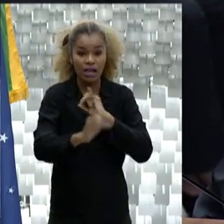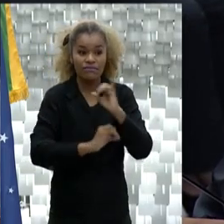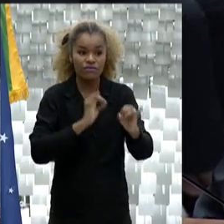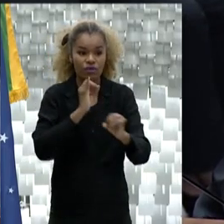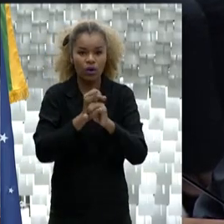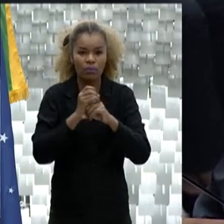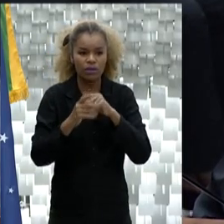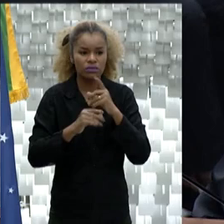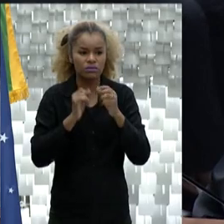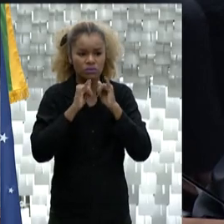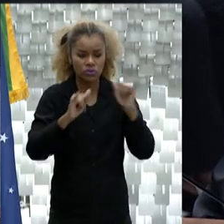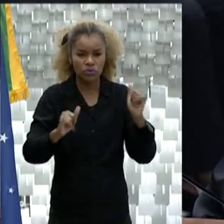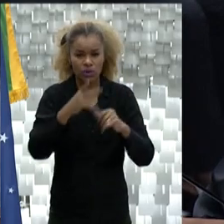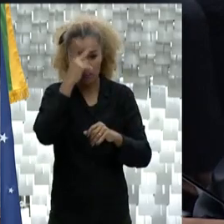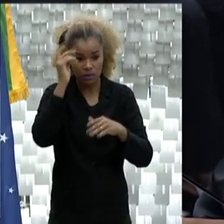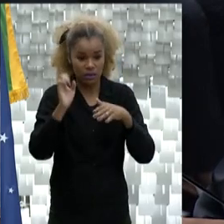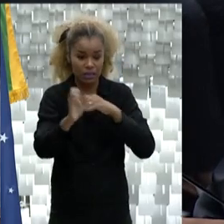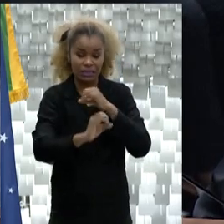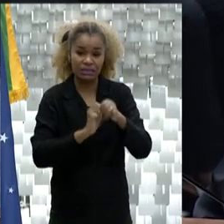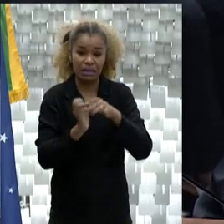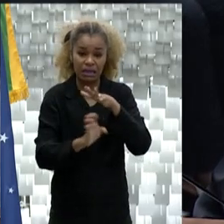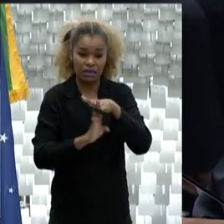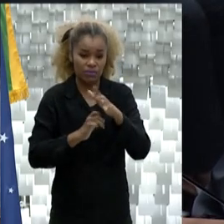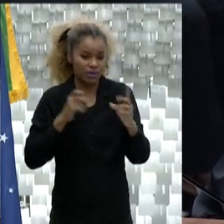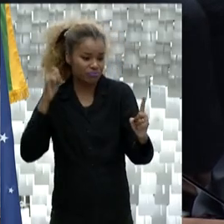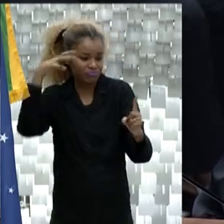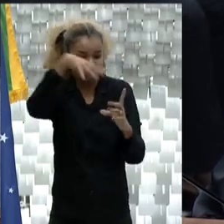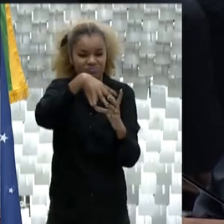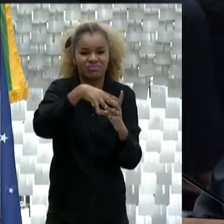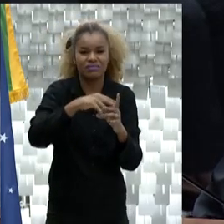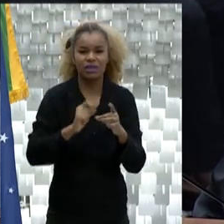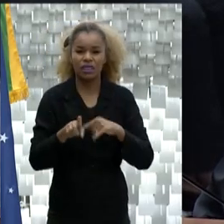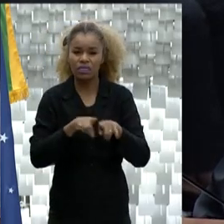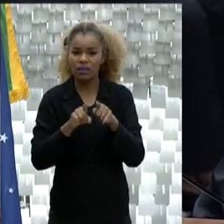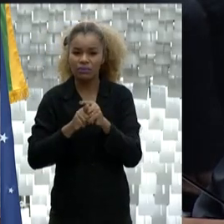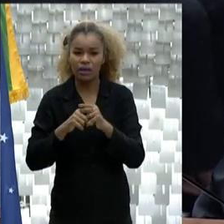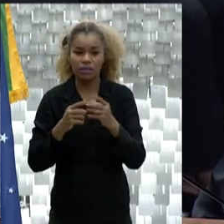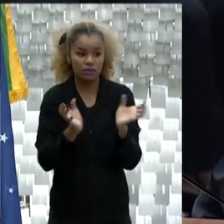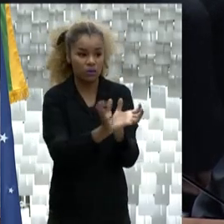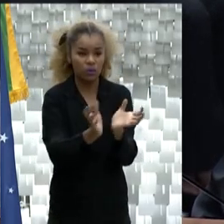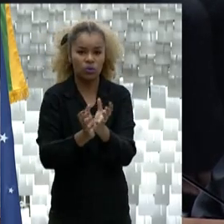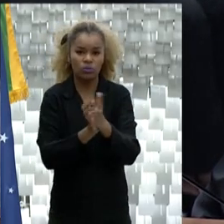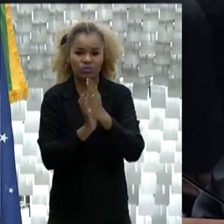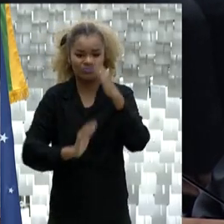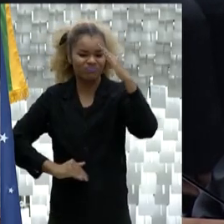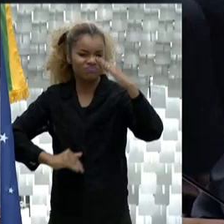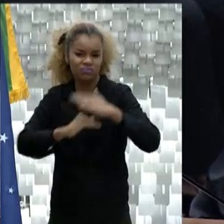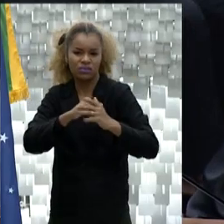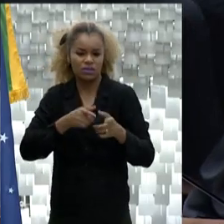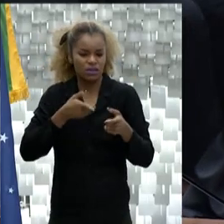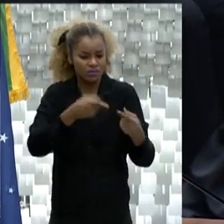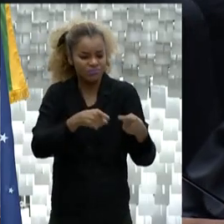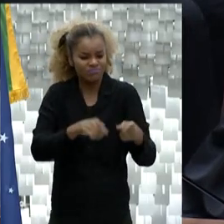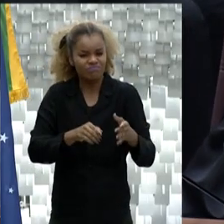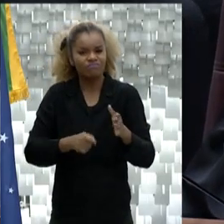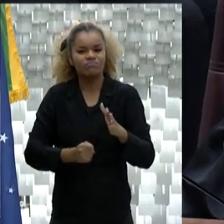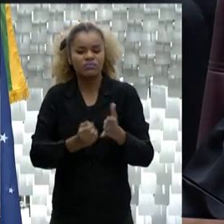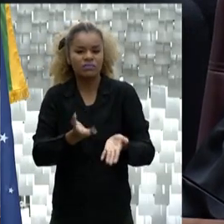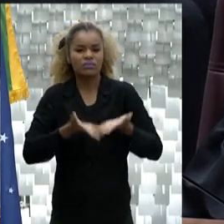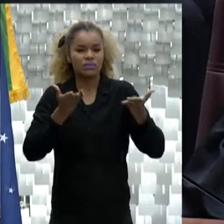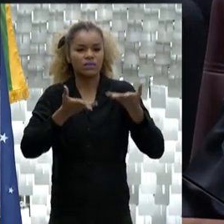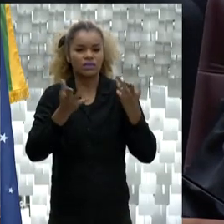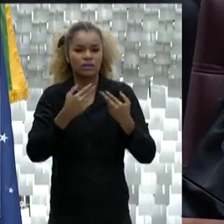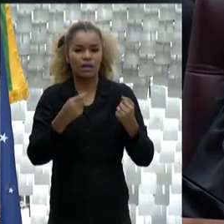de empresas invadidas, além de fóruns extremistas para incentivos e atos terroristas